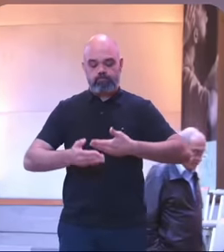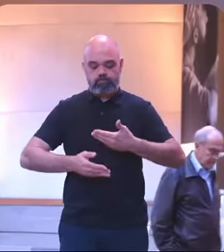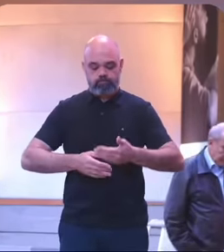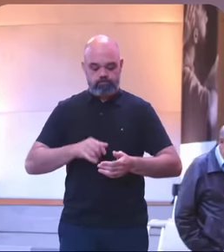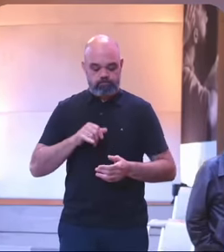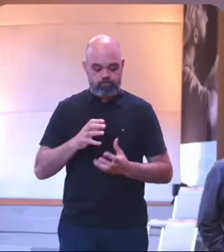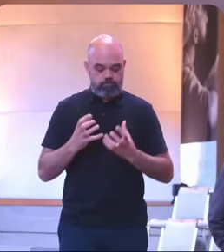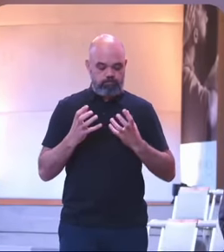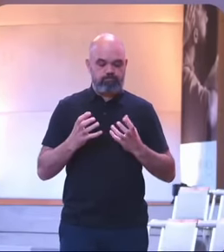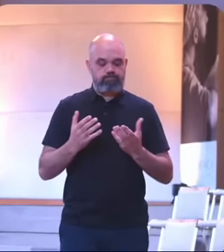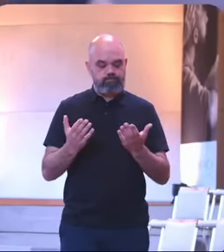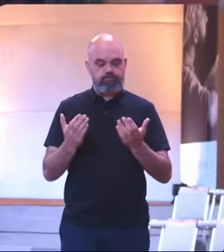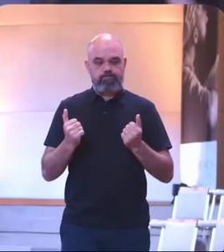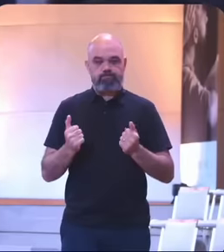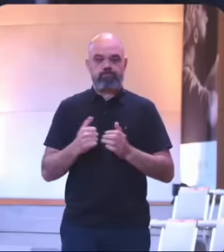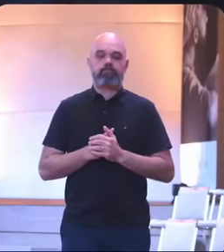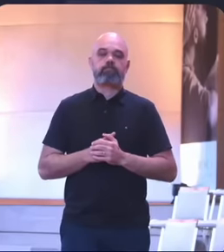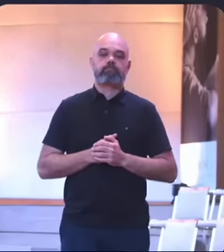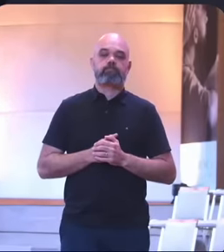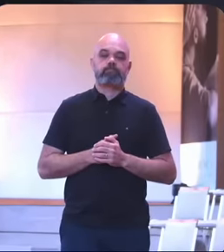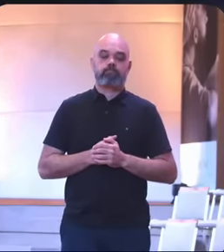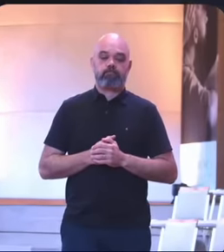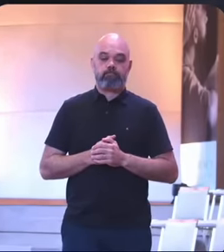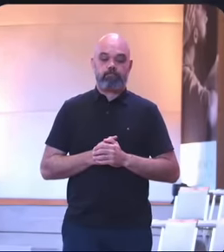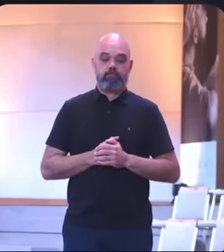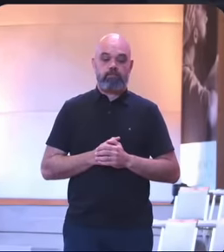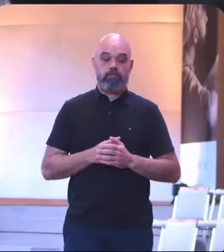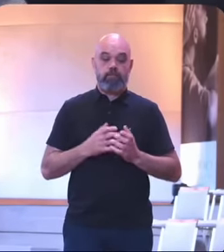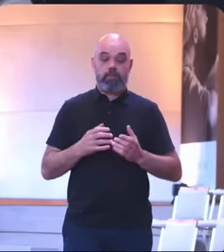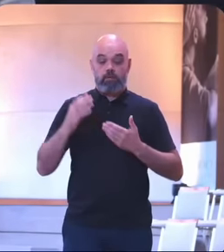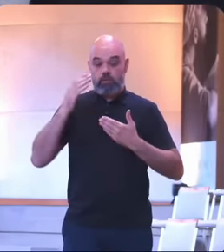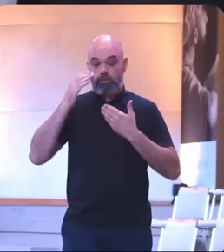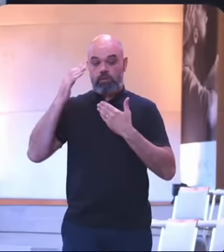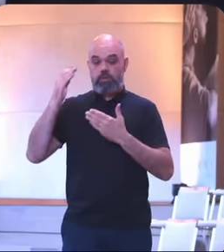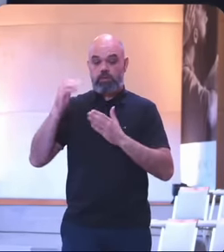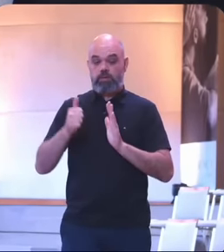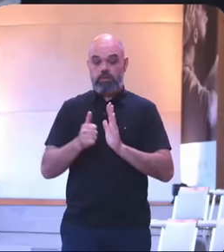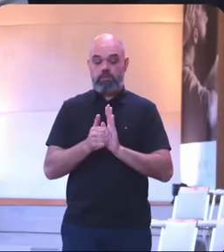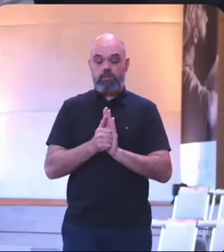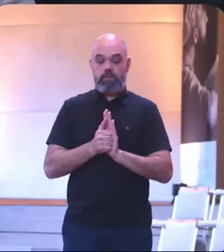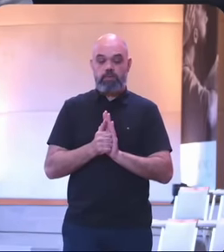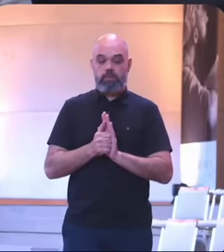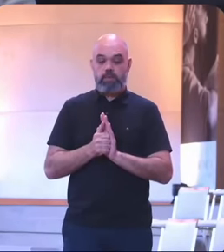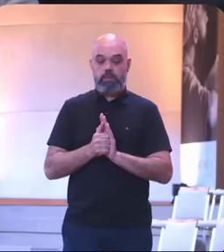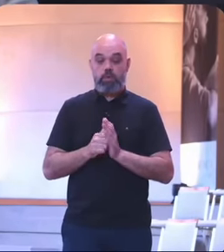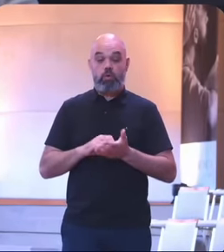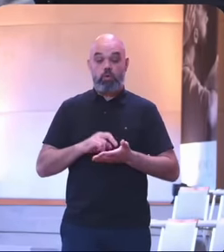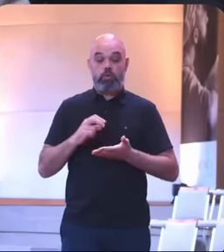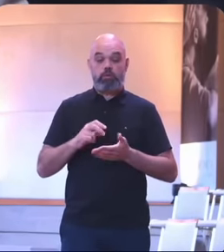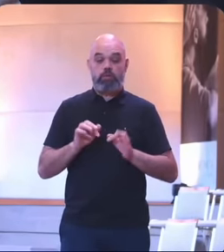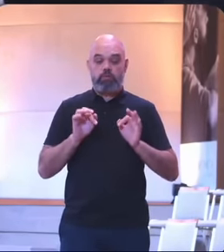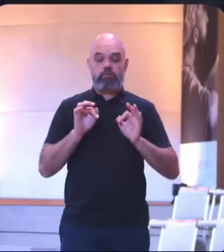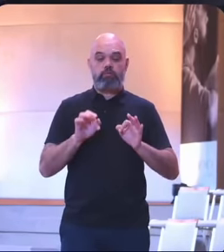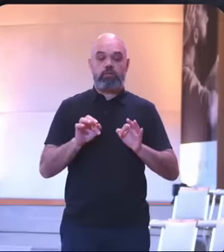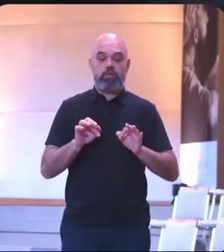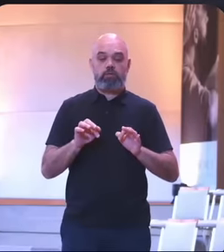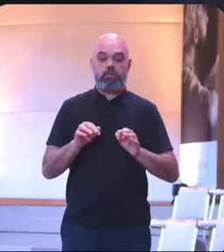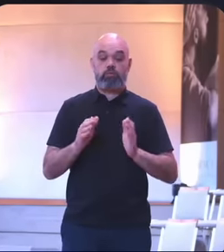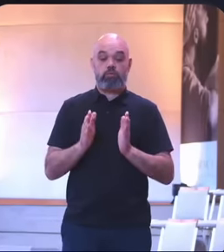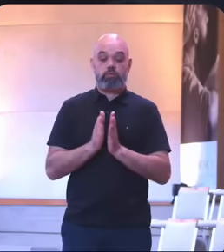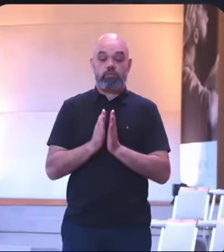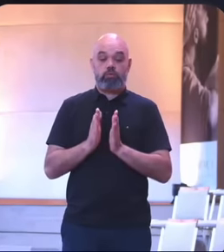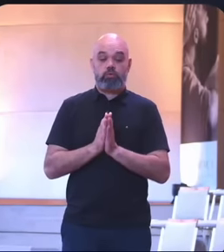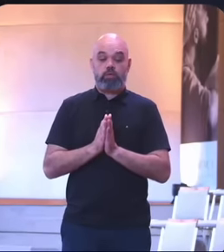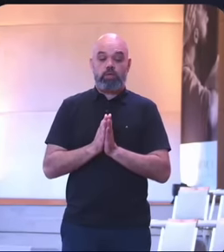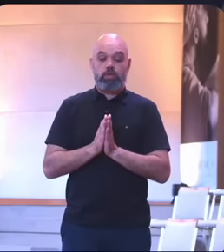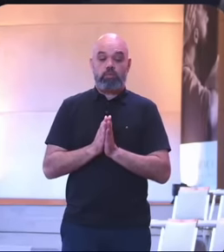você desejar, vem para cá. Fala, Thalita. Só agradecer à igreja. Hoje de manhã, no final do culto, nós oramos pelo meu tio, que é